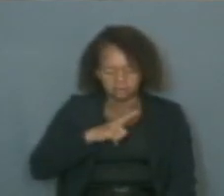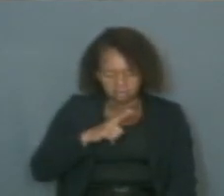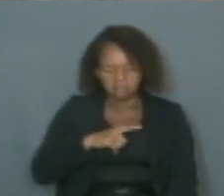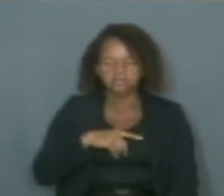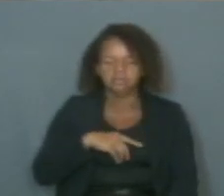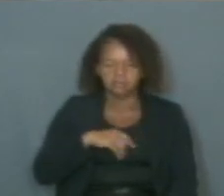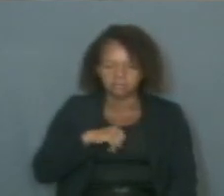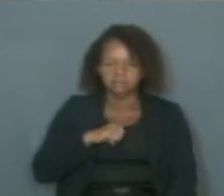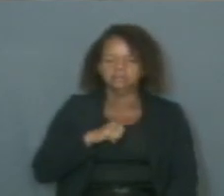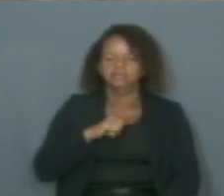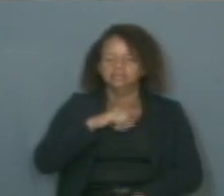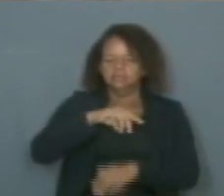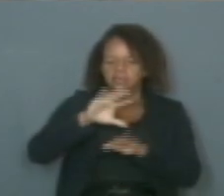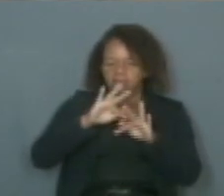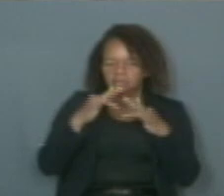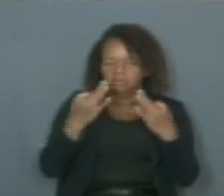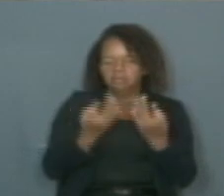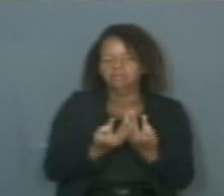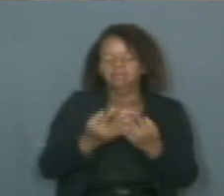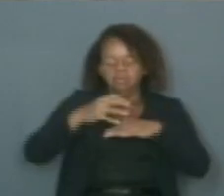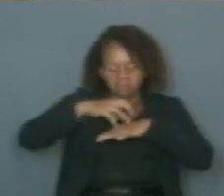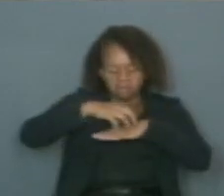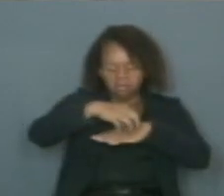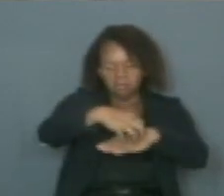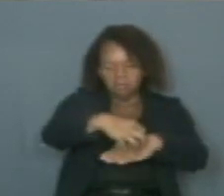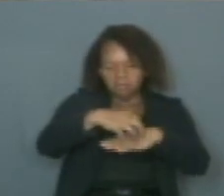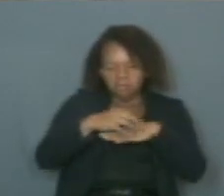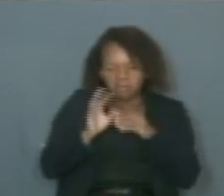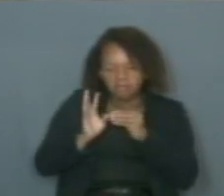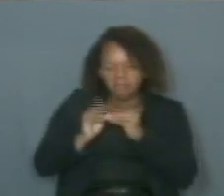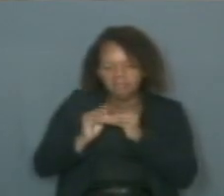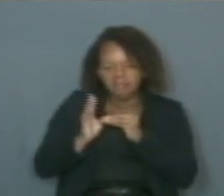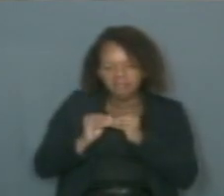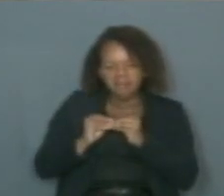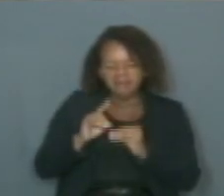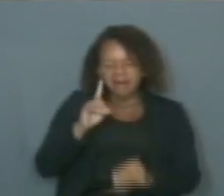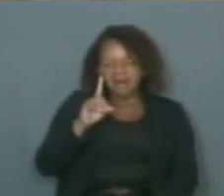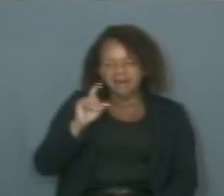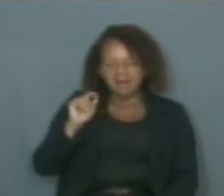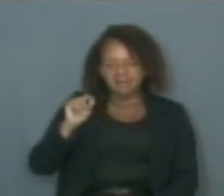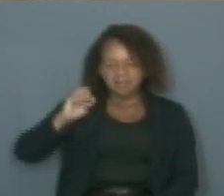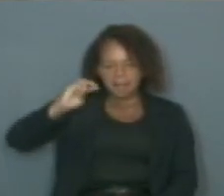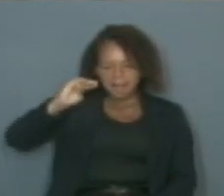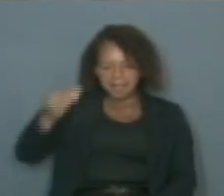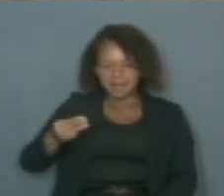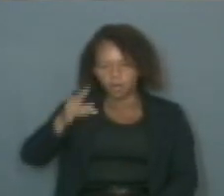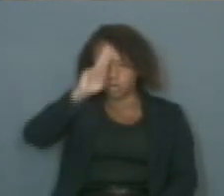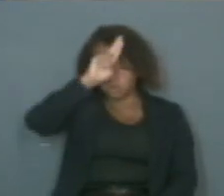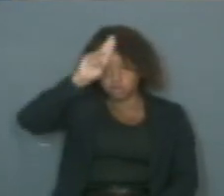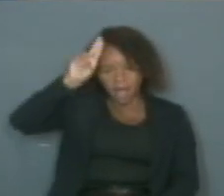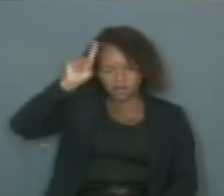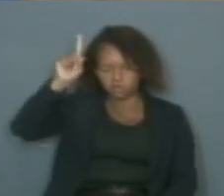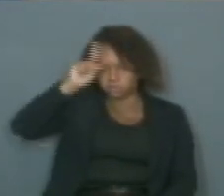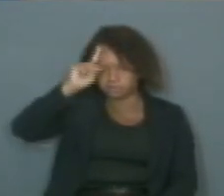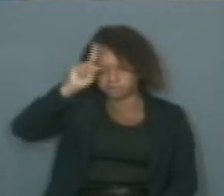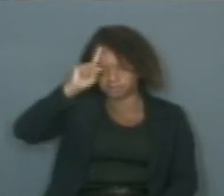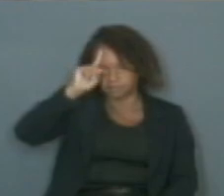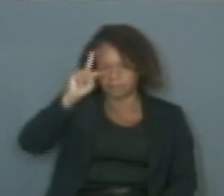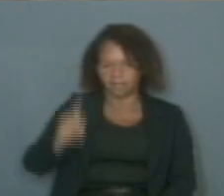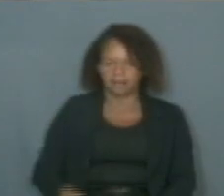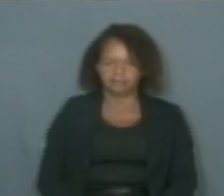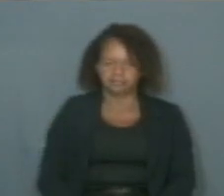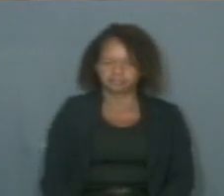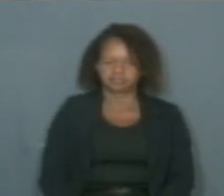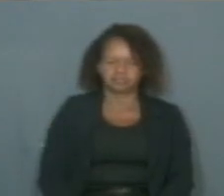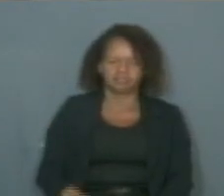família. Quando eu falo do transporte complementar, são 100 mil usuários dia. São